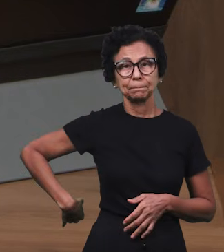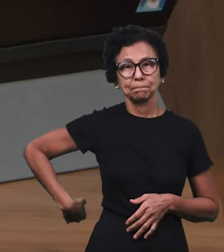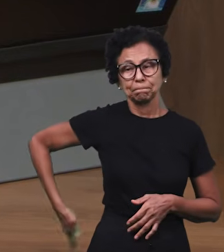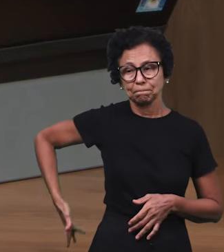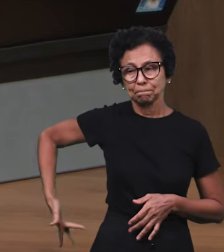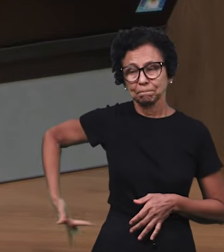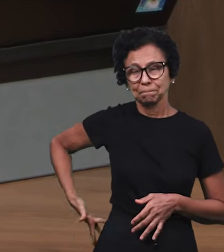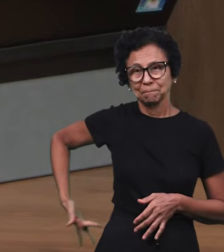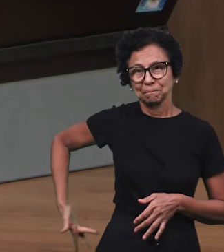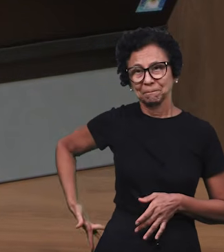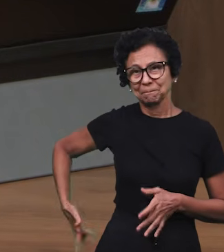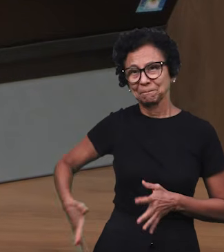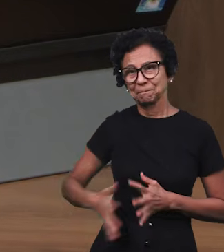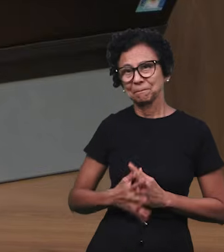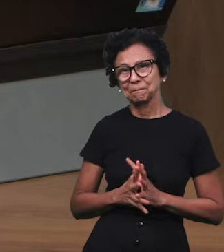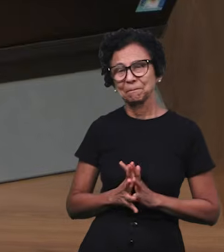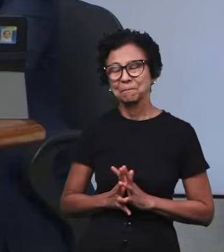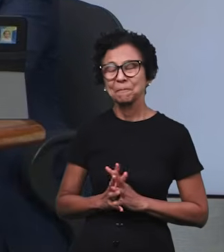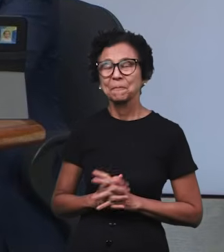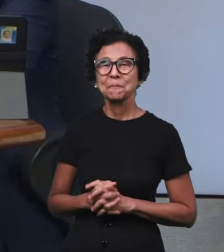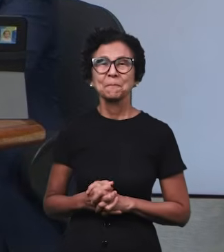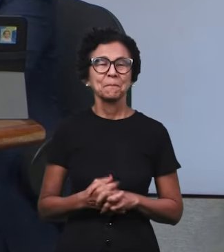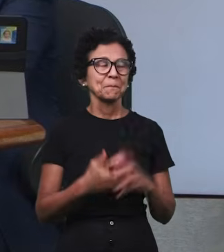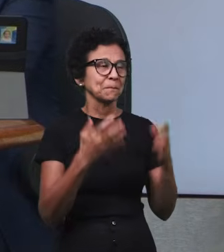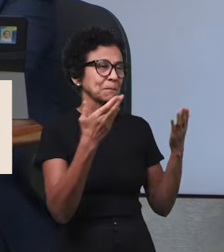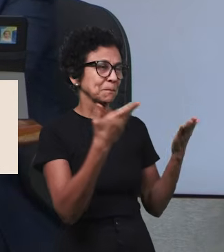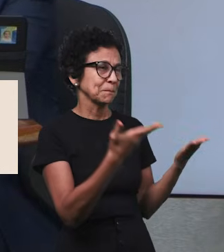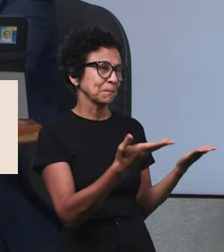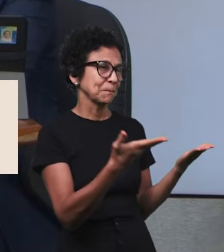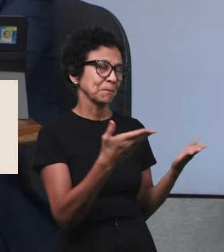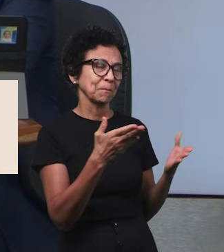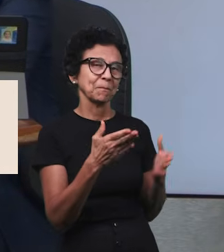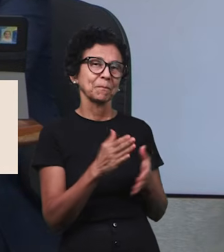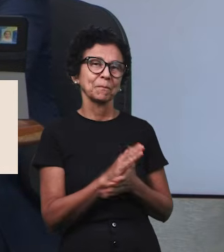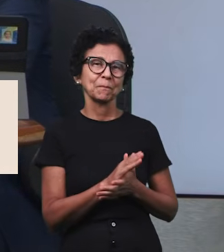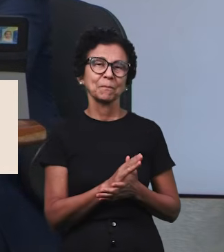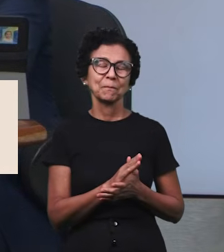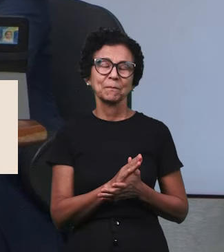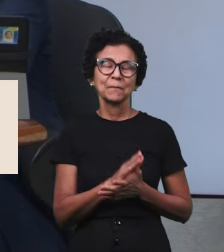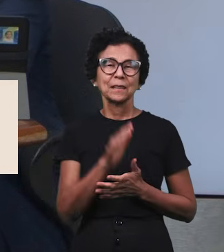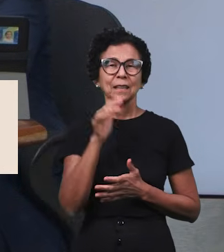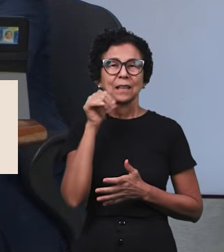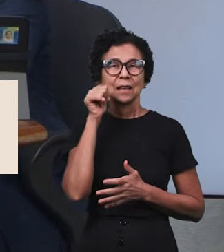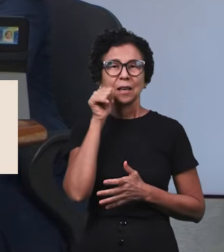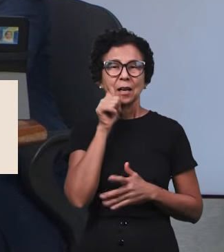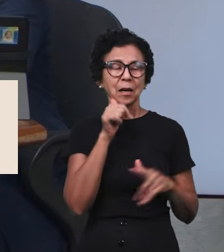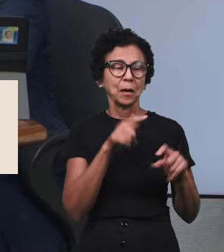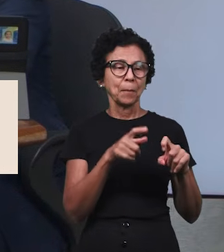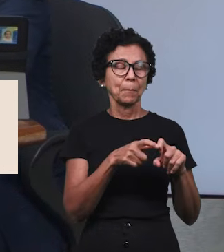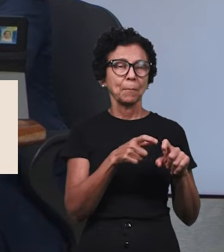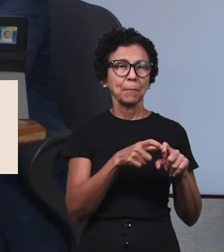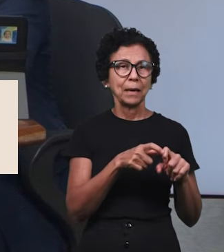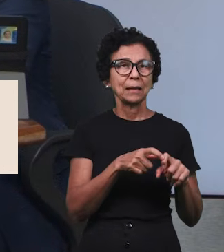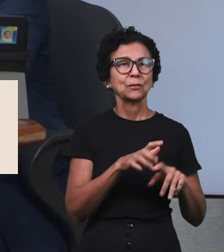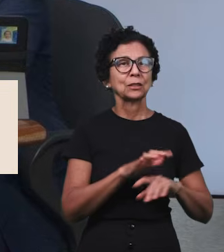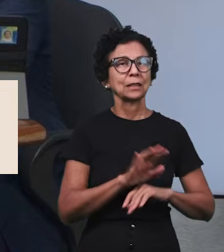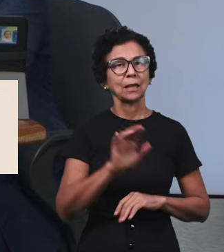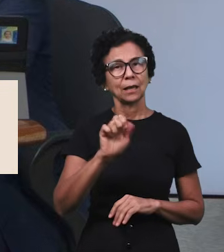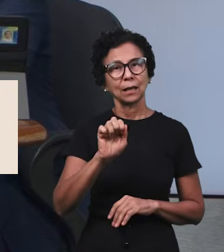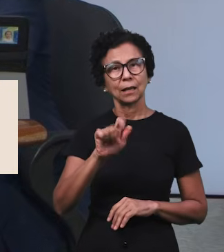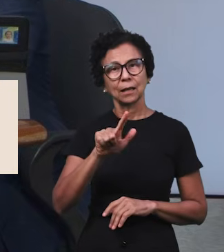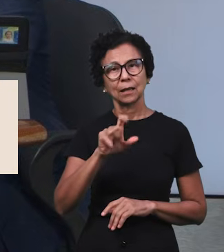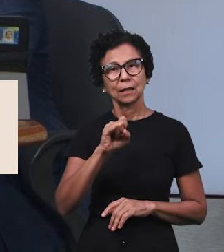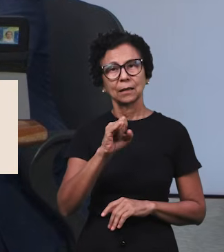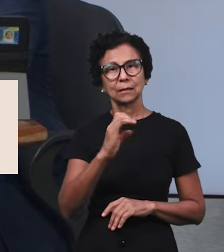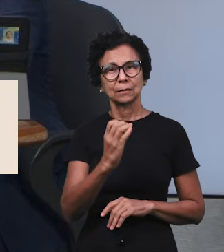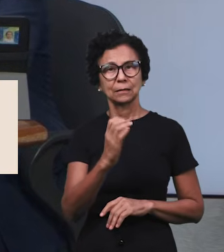nós trouxemos aqui a nossa querida doutora Alice Pignaton. Alice, eu queria te agradecer